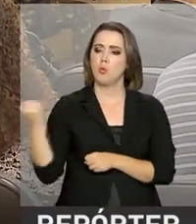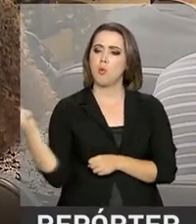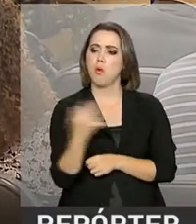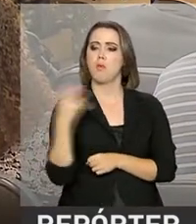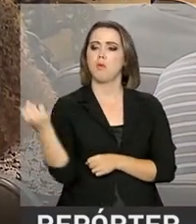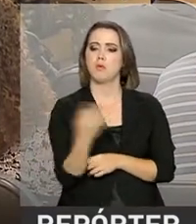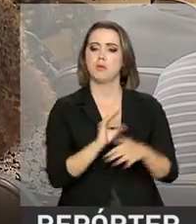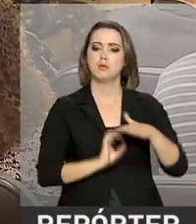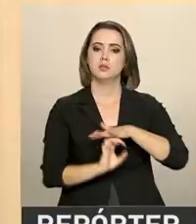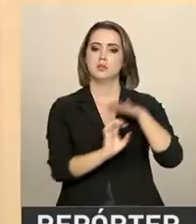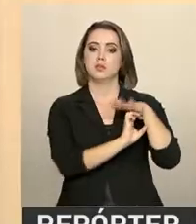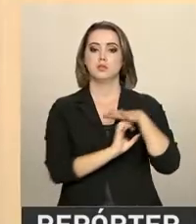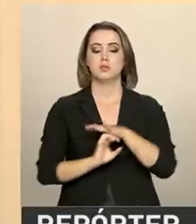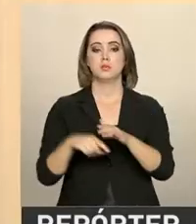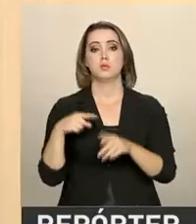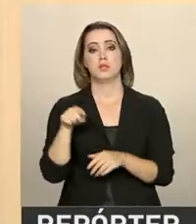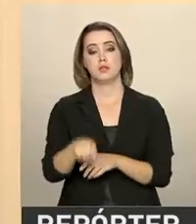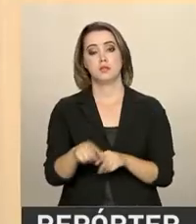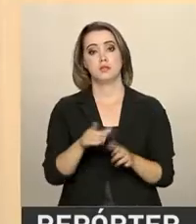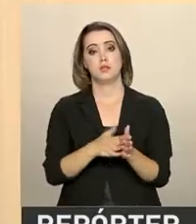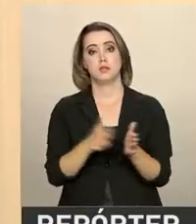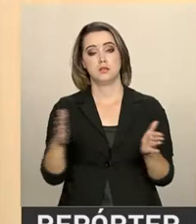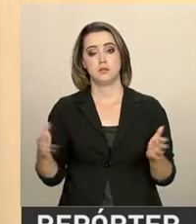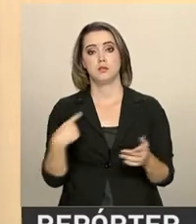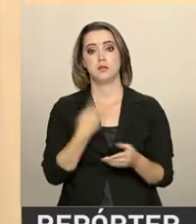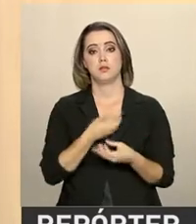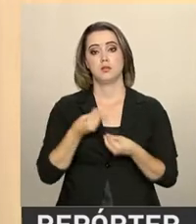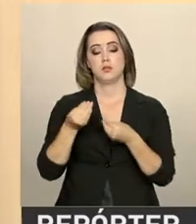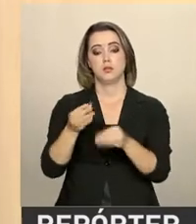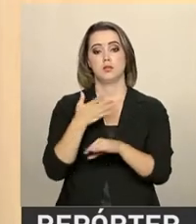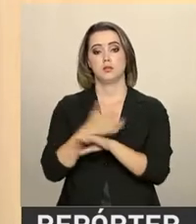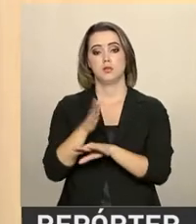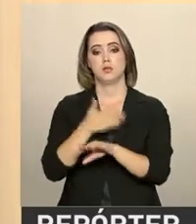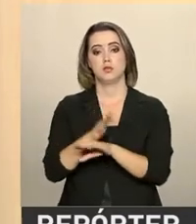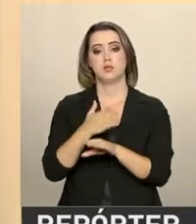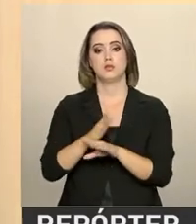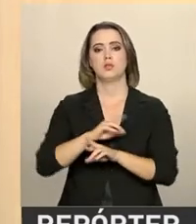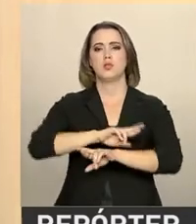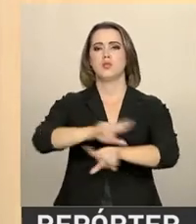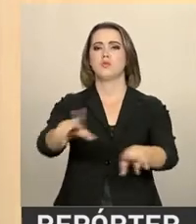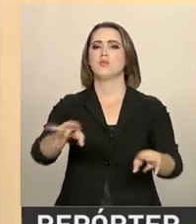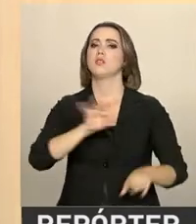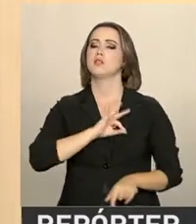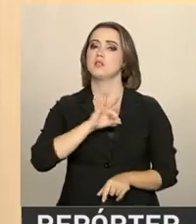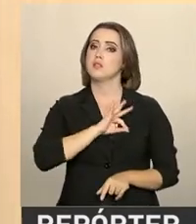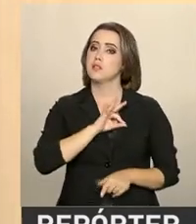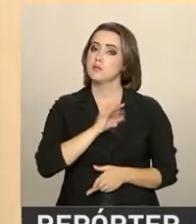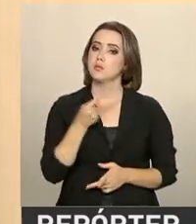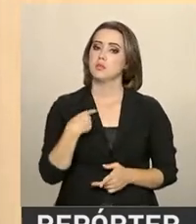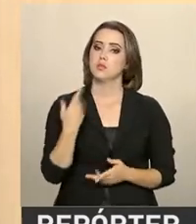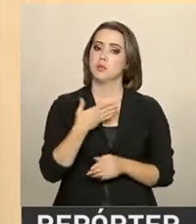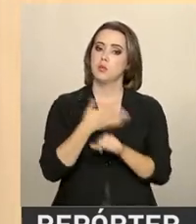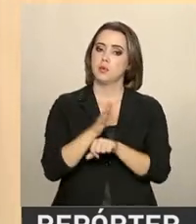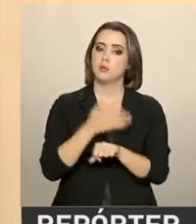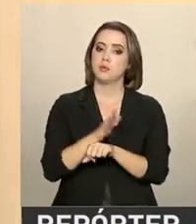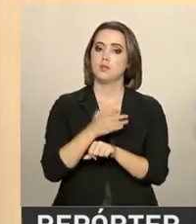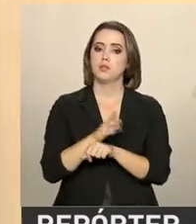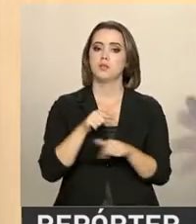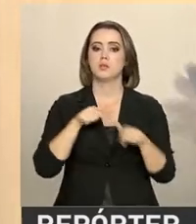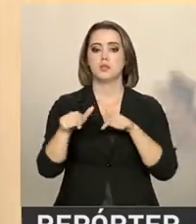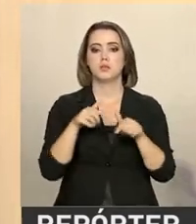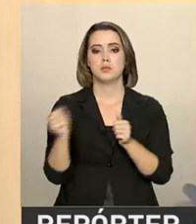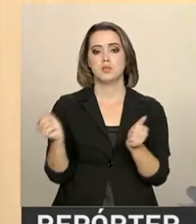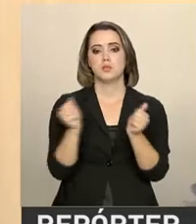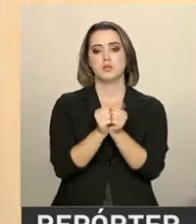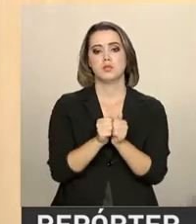de empresas nesse período. Nós capacitamos polícias militares, polícias civis, receitas, todo esse grupo são capacitados e preparados para trabalharem conosco